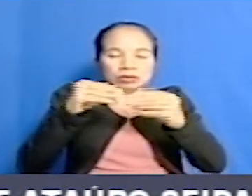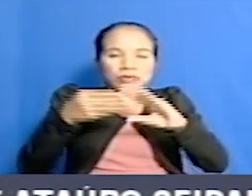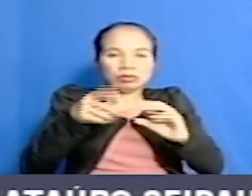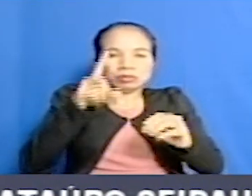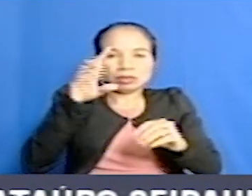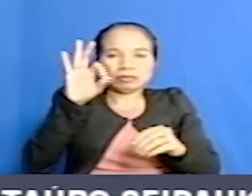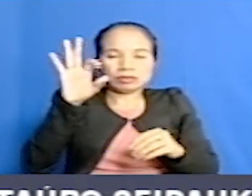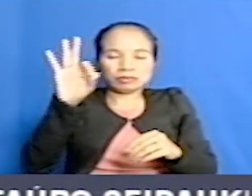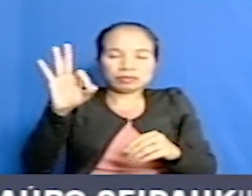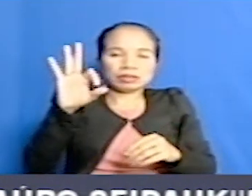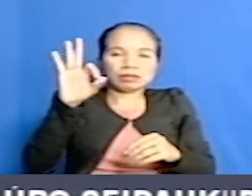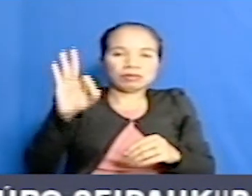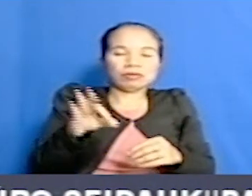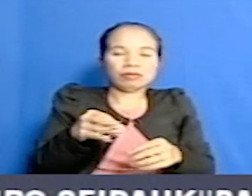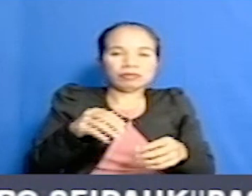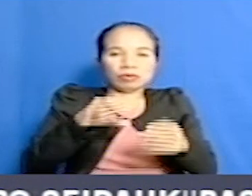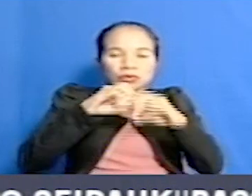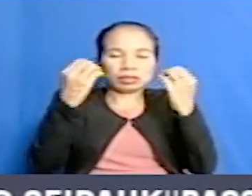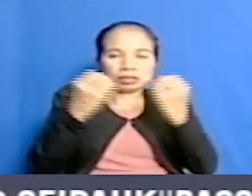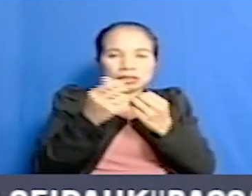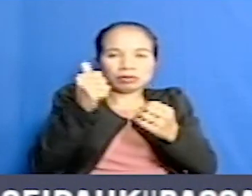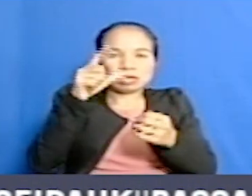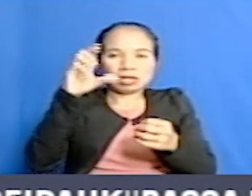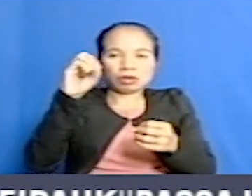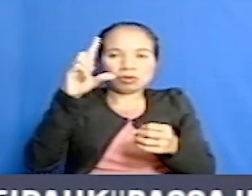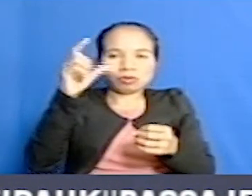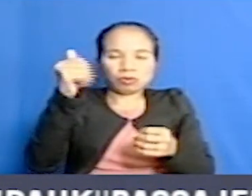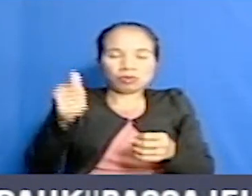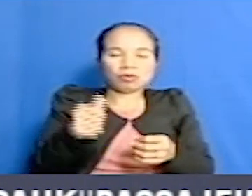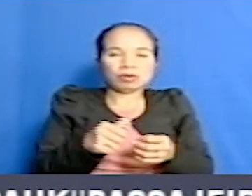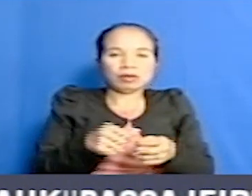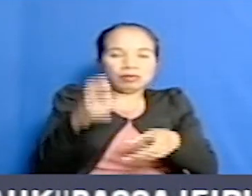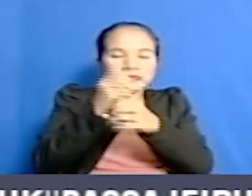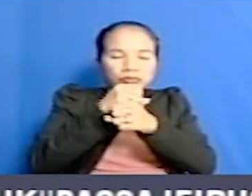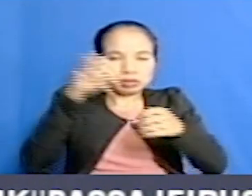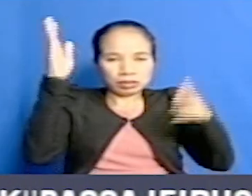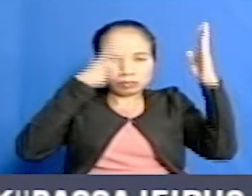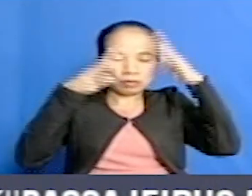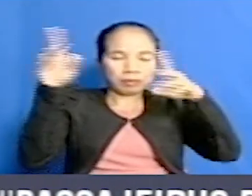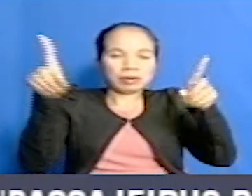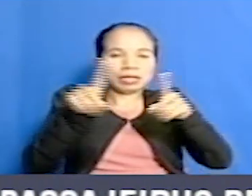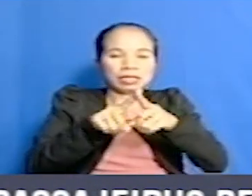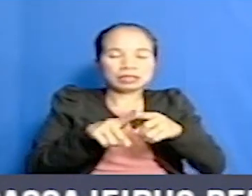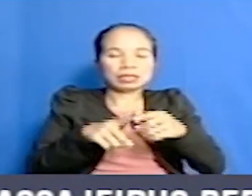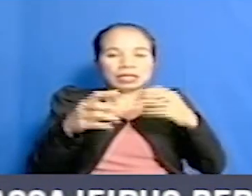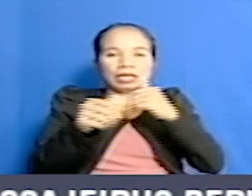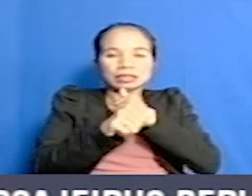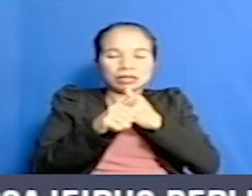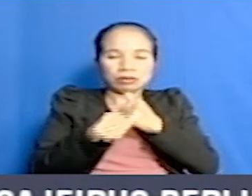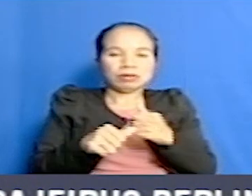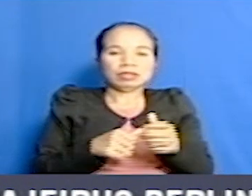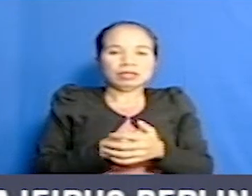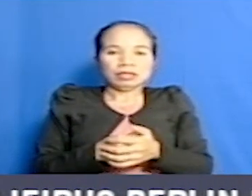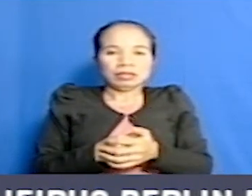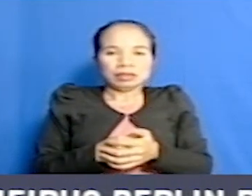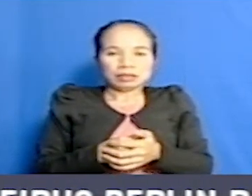Lola foti ninia caso com violência né beijo ni hasoro e da né anessa inspiração da Lola o de harif na